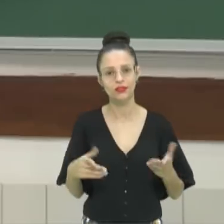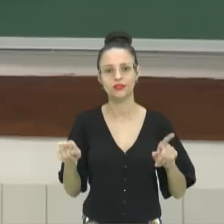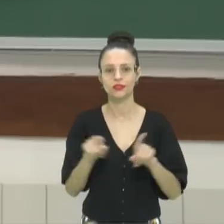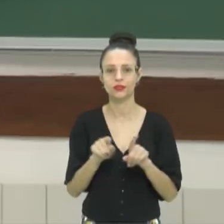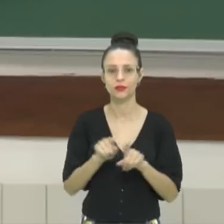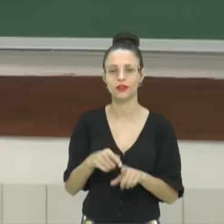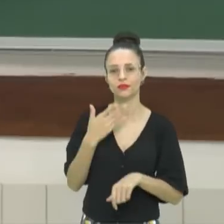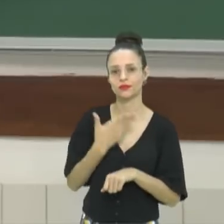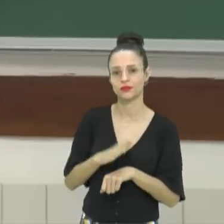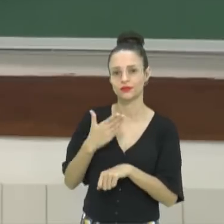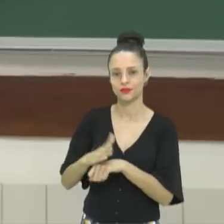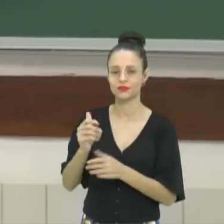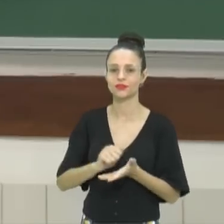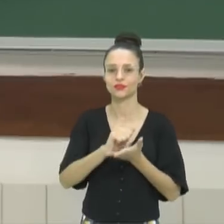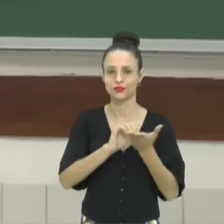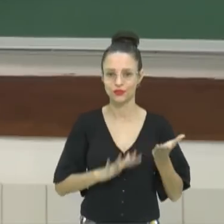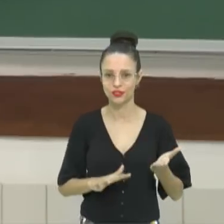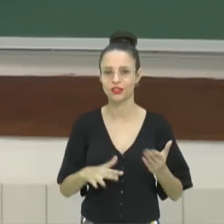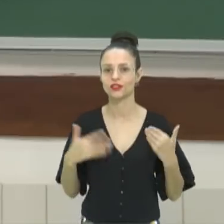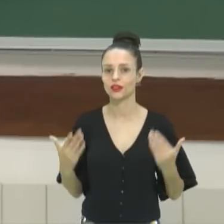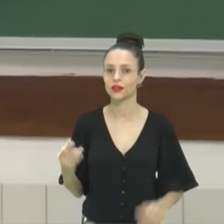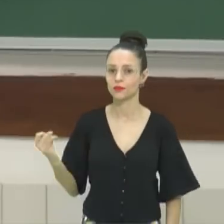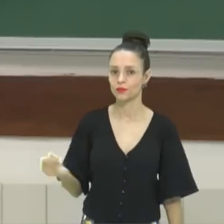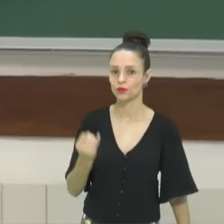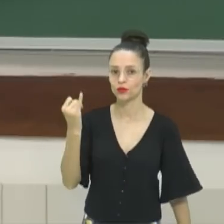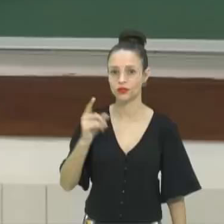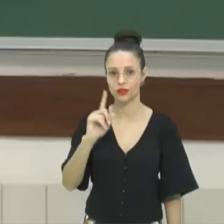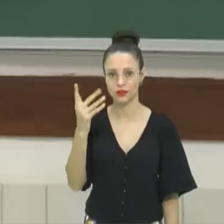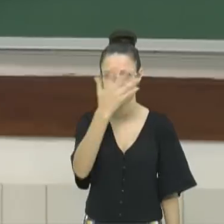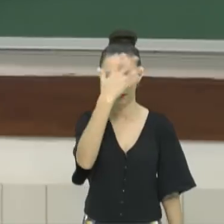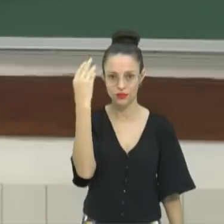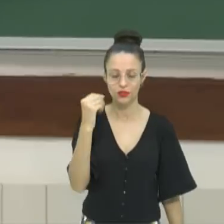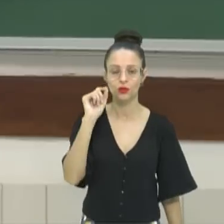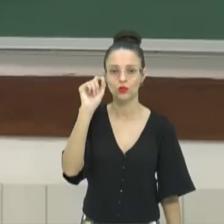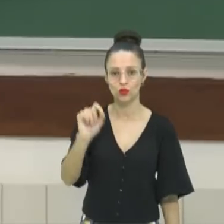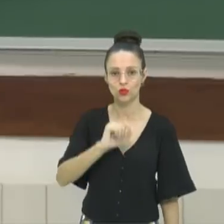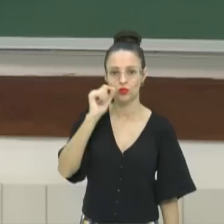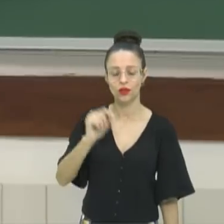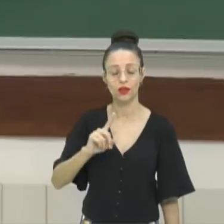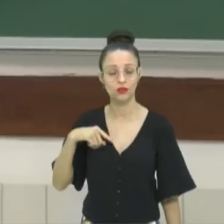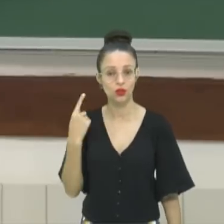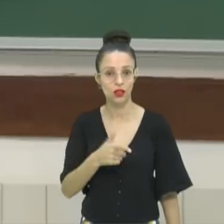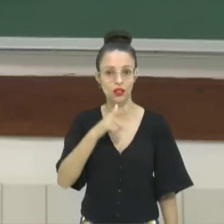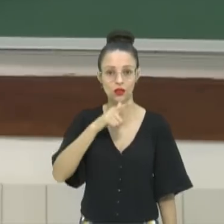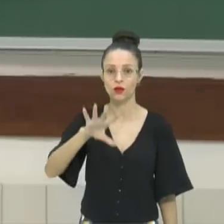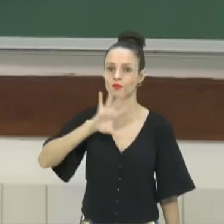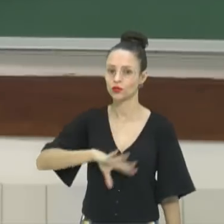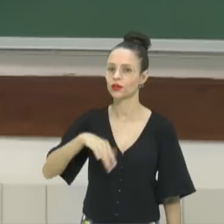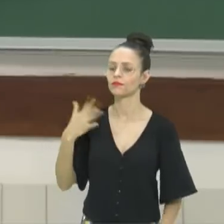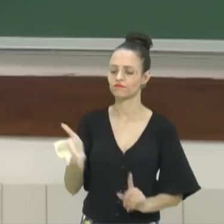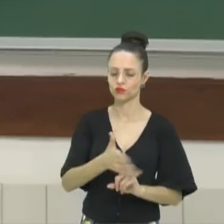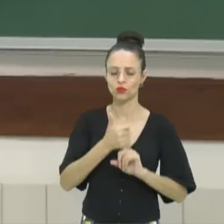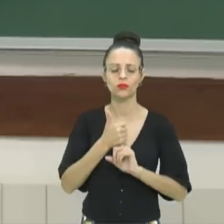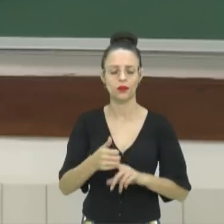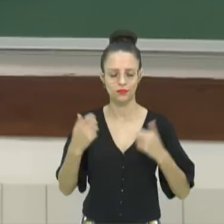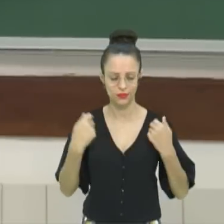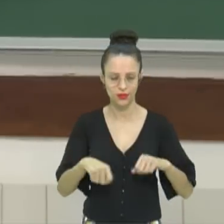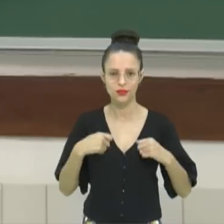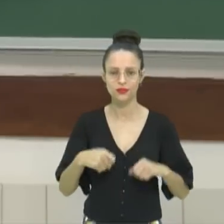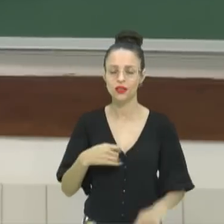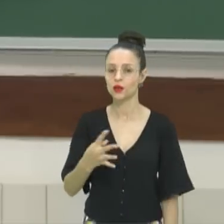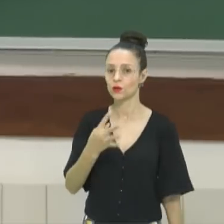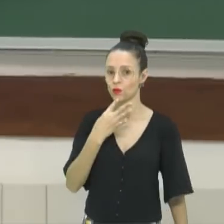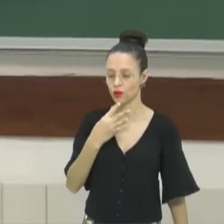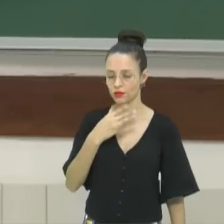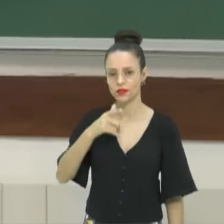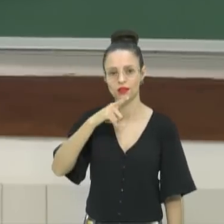fizemos alguns exercícios. Importante não esquecer que a nossa língua nós temos que dominar. Conhecer a